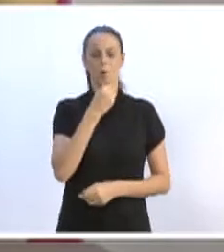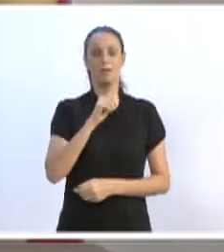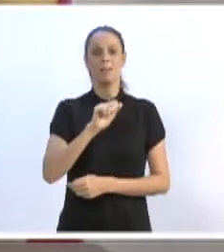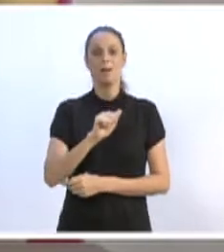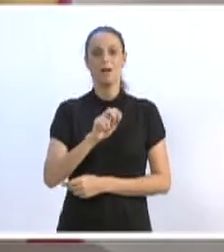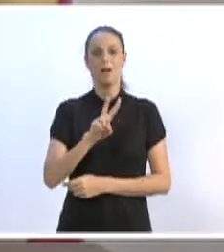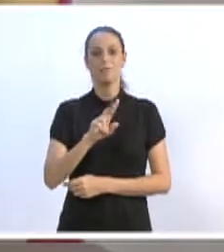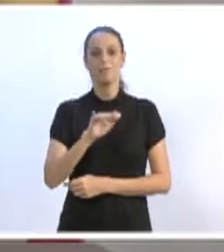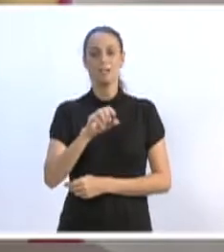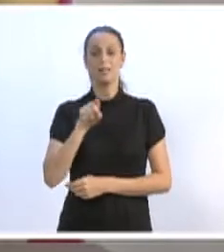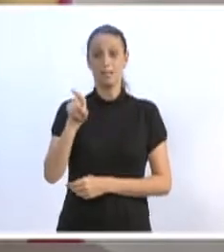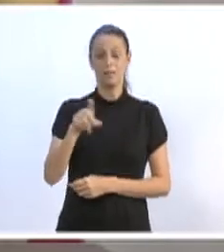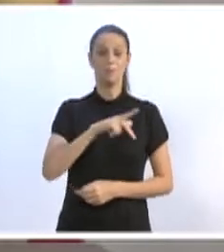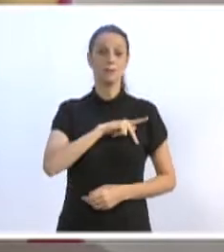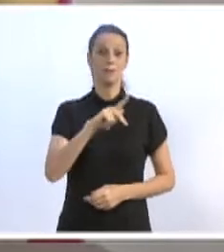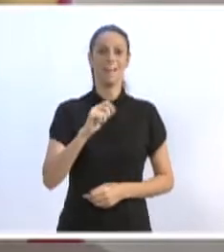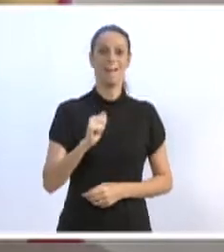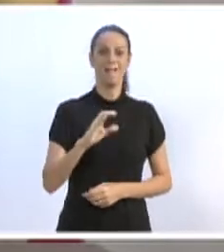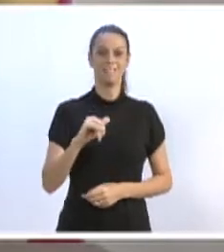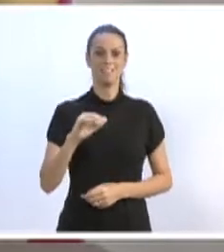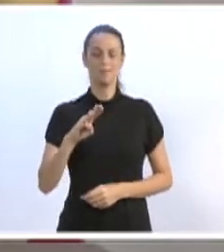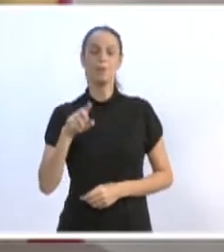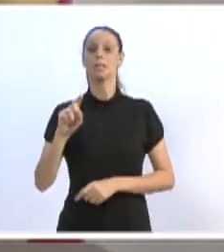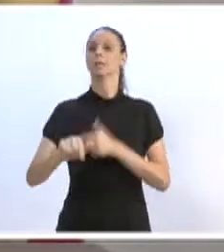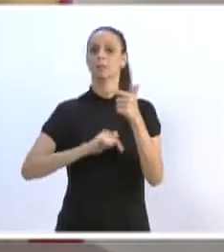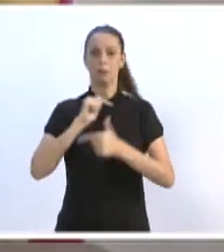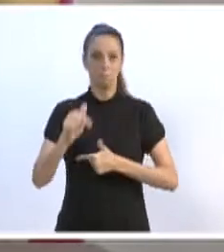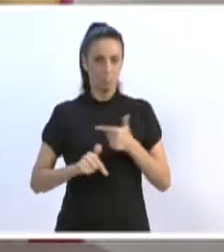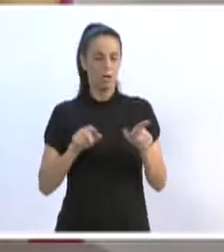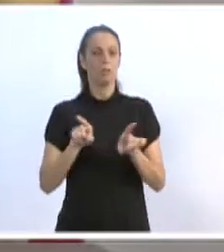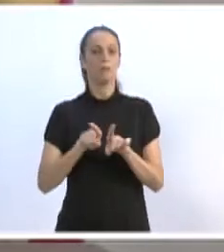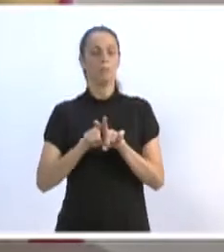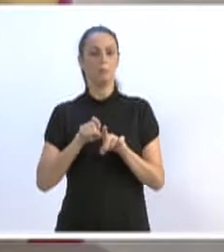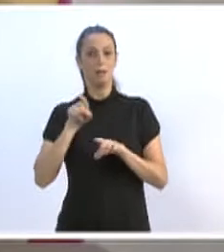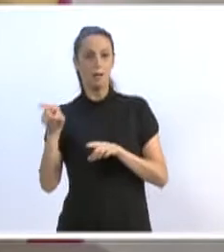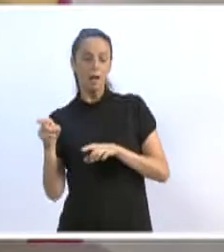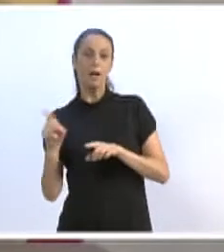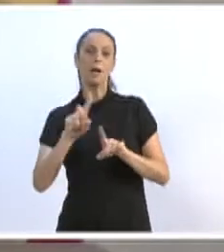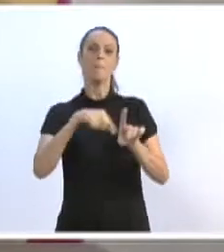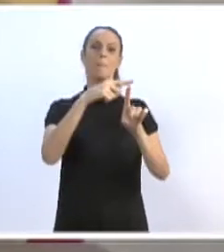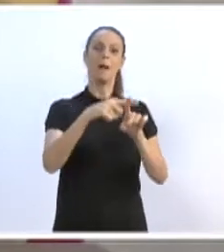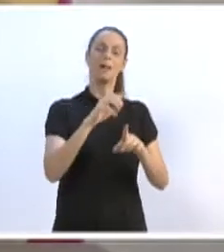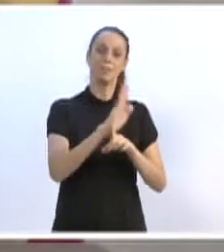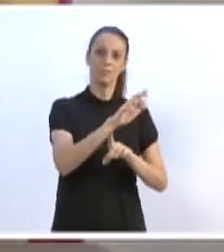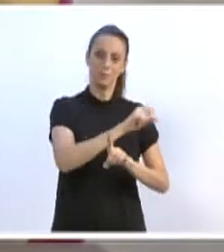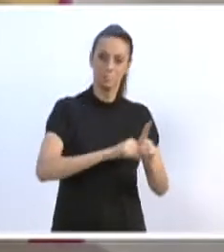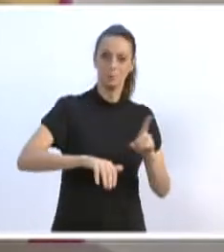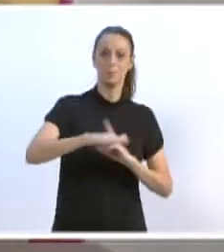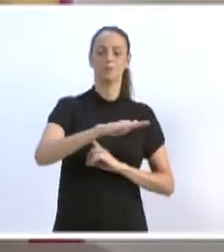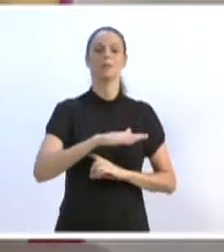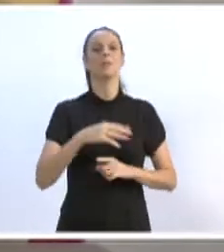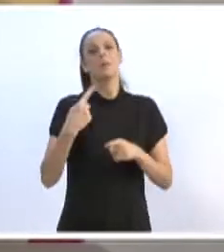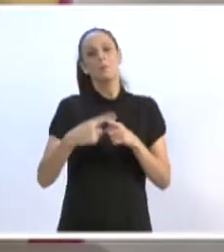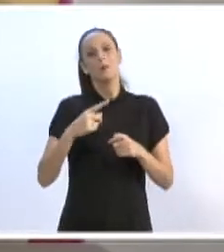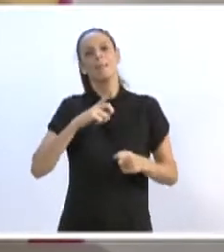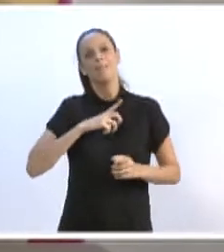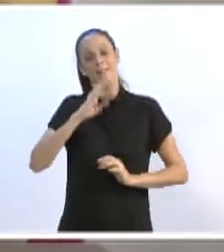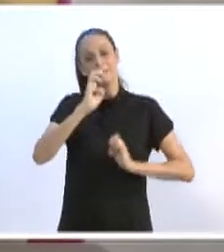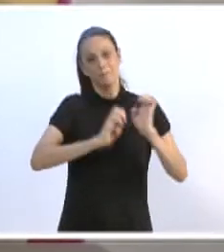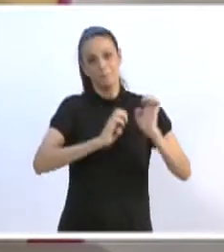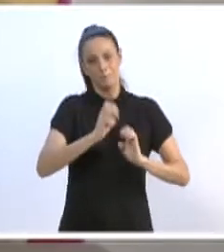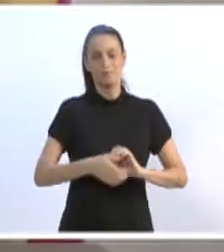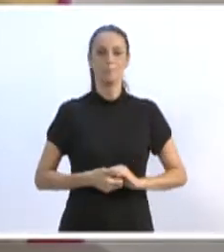outras cidades, mas é uma empresa genuinamente blumenauense, uma empresa que nasceu aqui para atender às necessidades do município